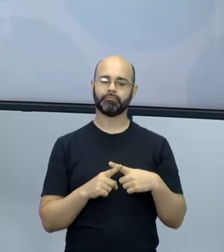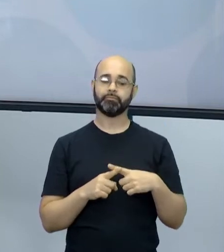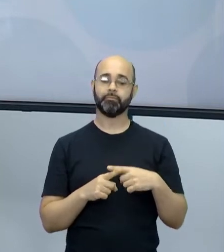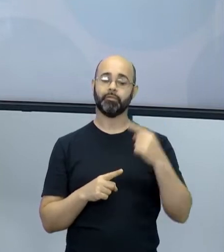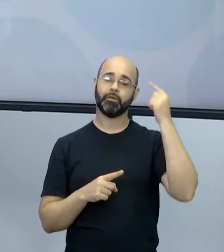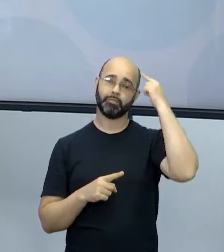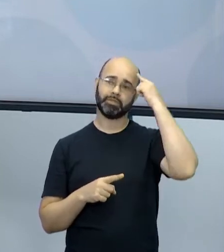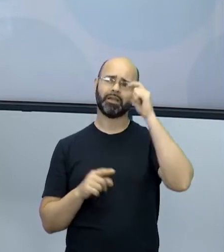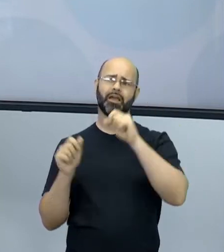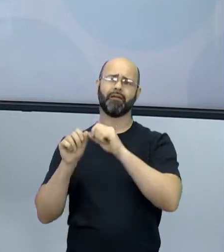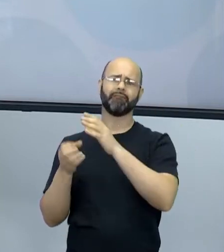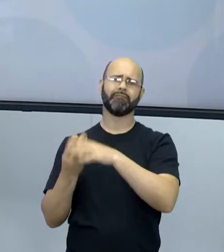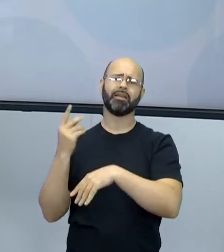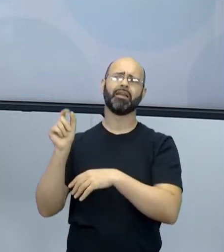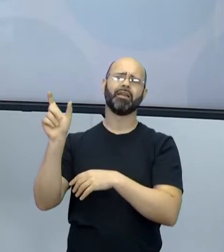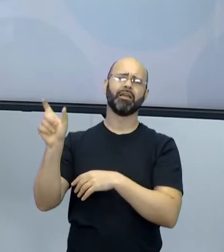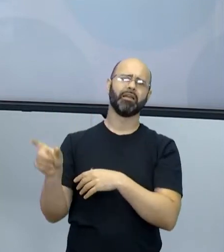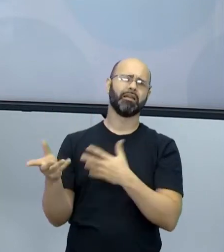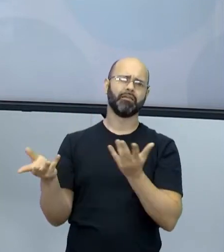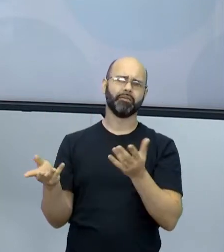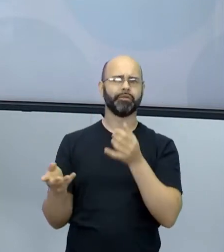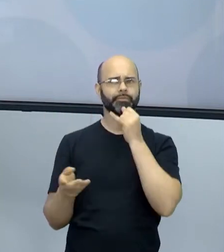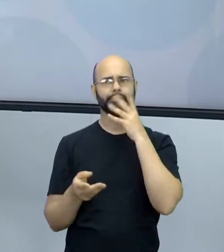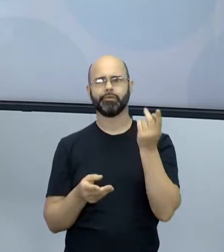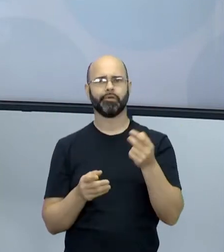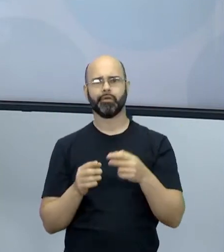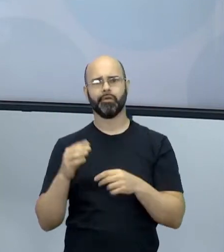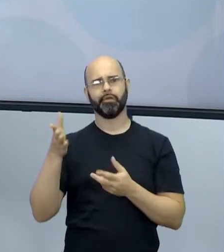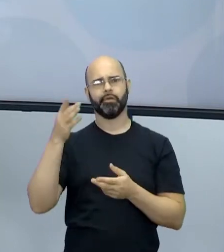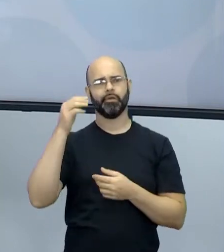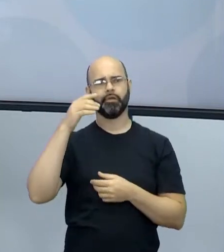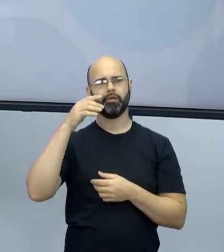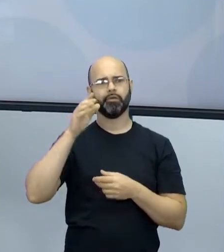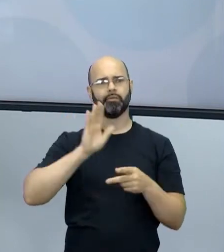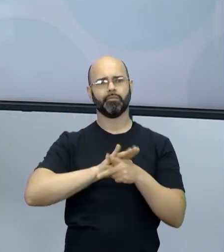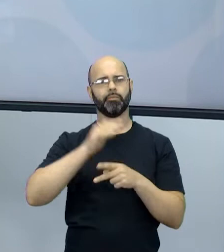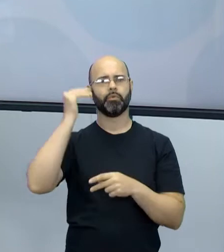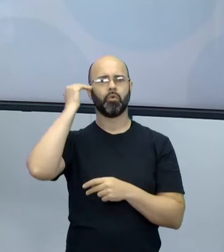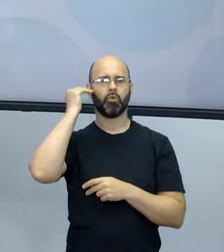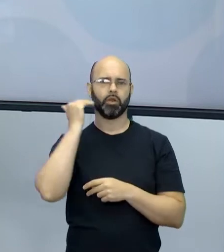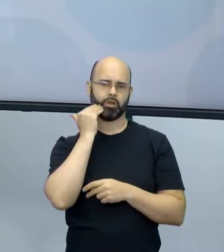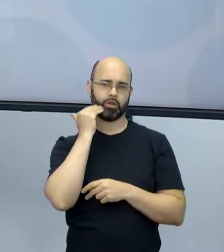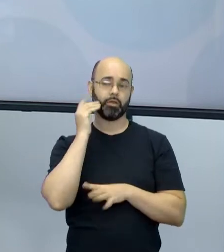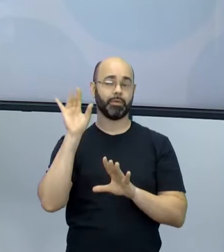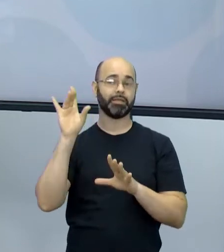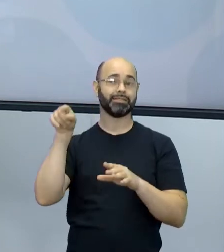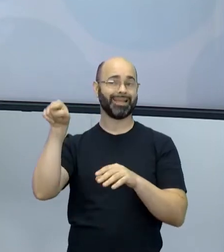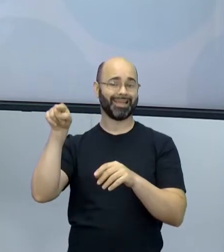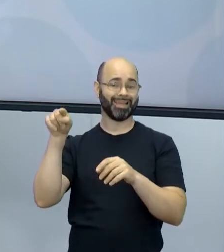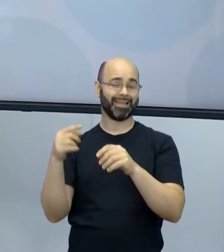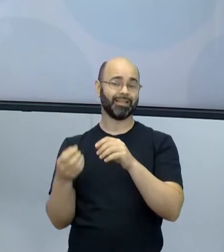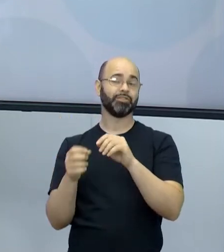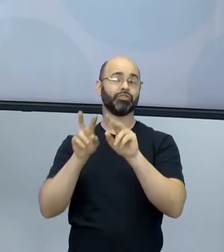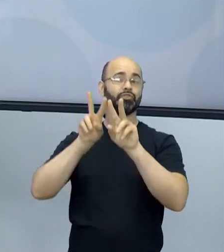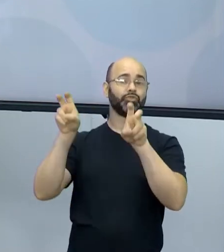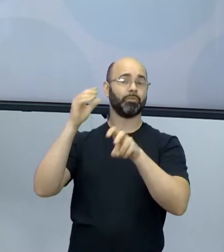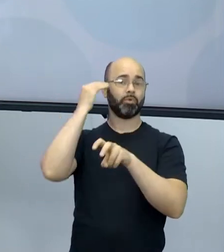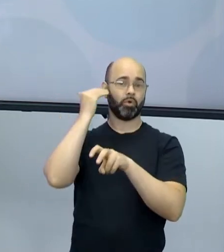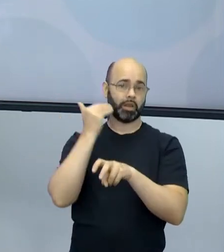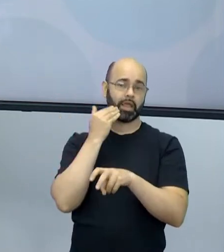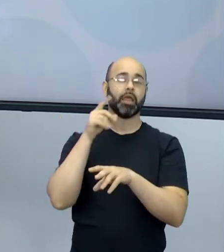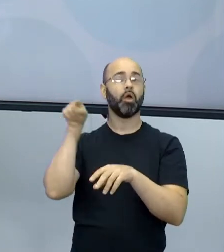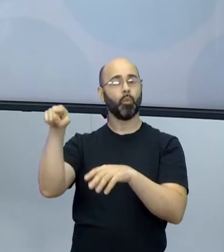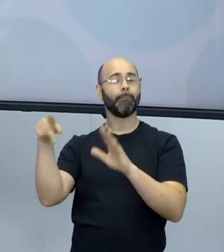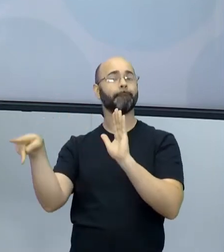está fazendo. Por isso que a gente fala, o filme é coreano, ou é um filme sobre a Coreia. Tá? Então, vamos lá? Com essa